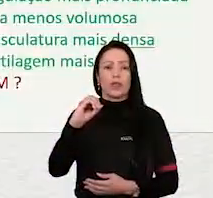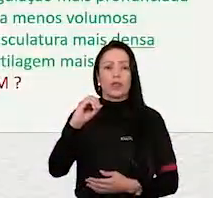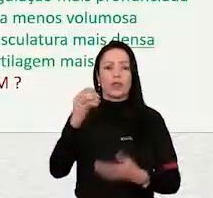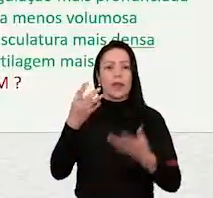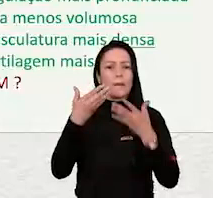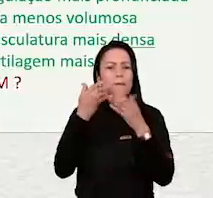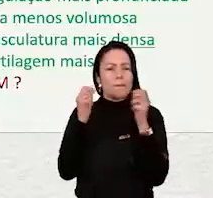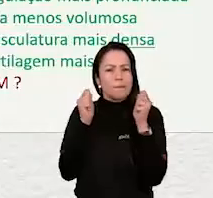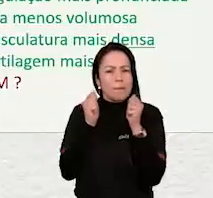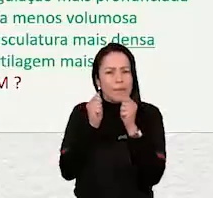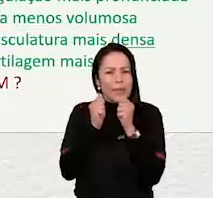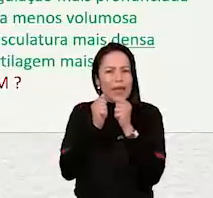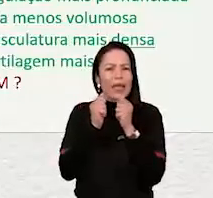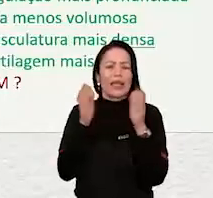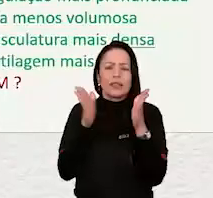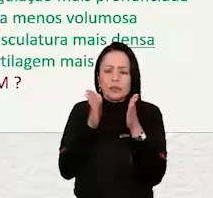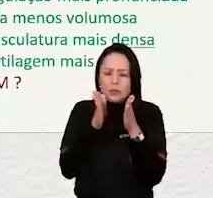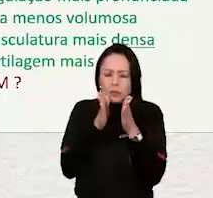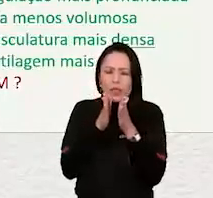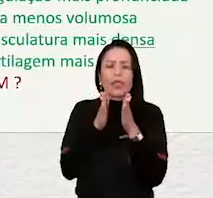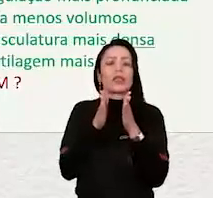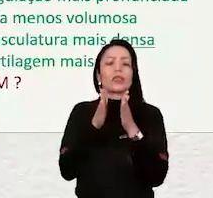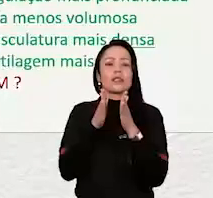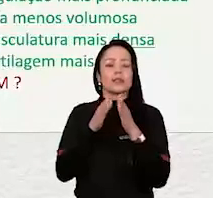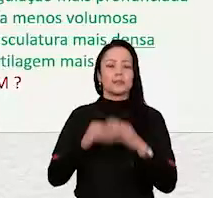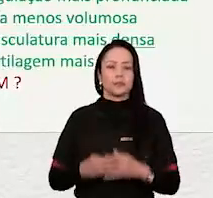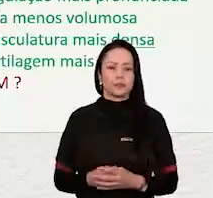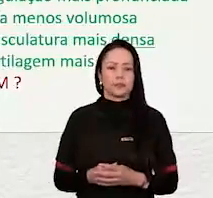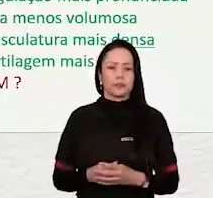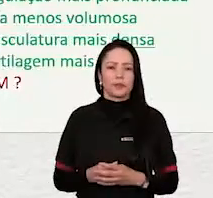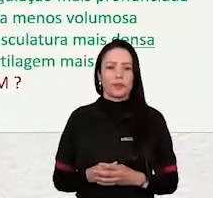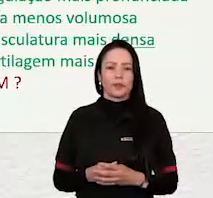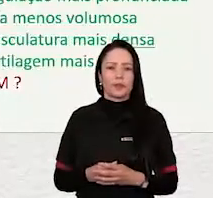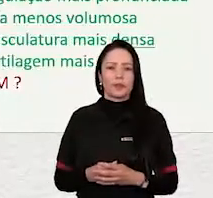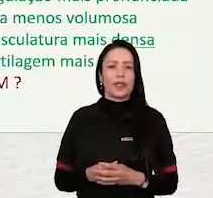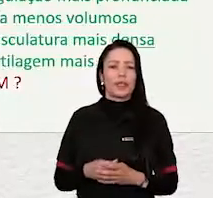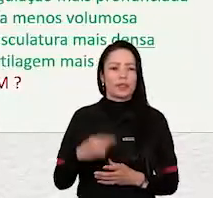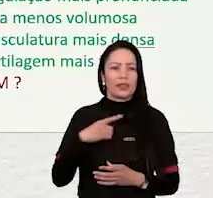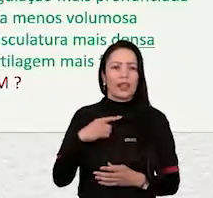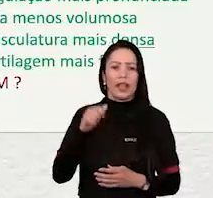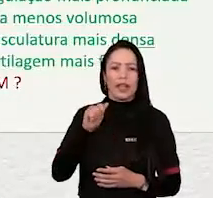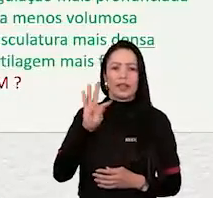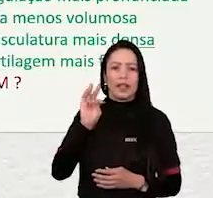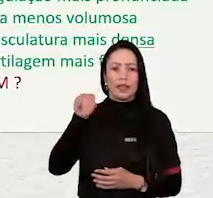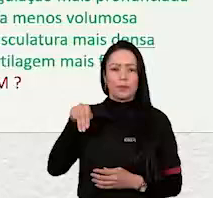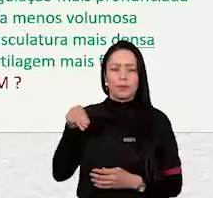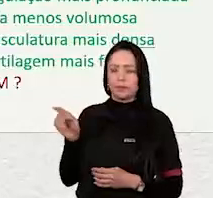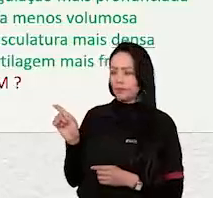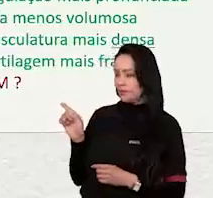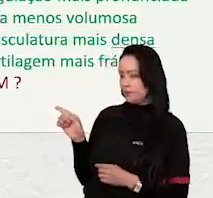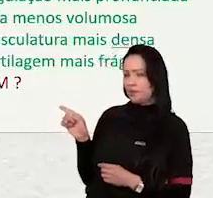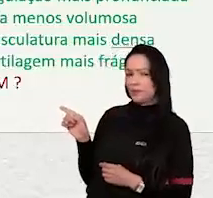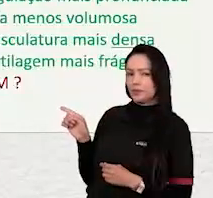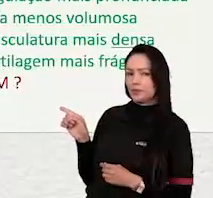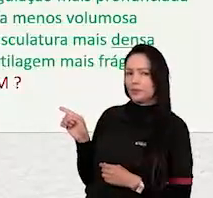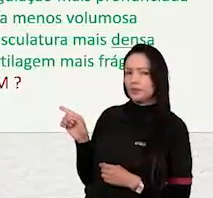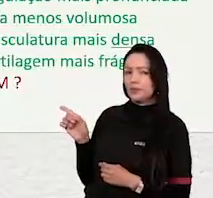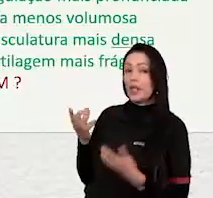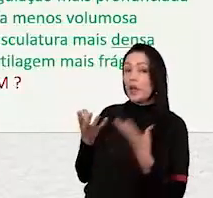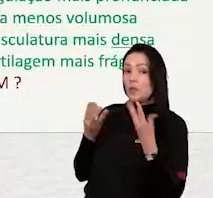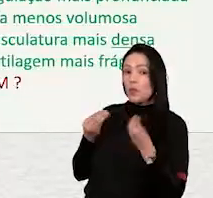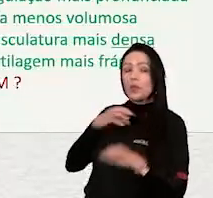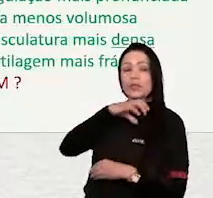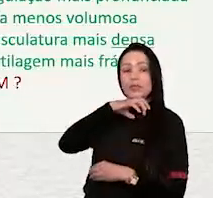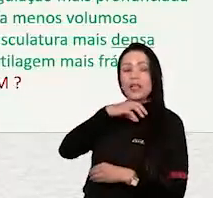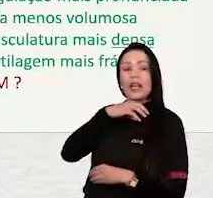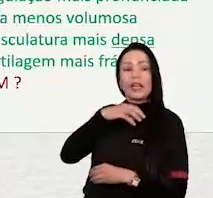ela aperta então a tuba, e a tuba tem mais dificuldade de drenar, e eu coloquei a ATM em vermelho. Eu tenho pego muitos animais com problema